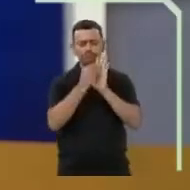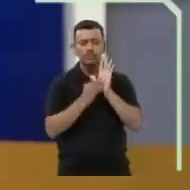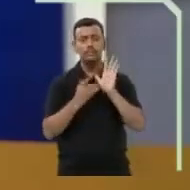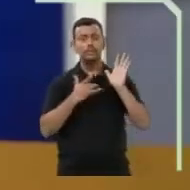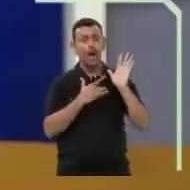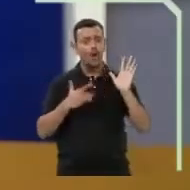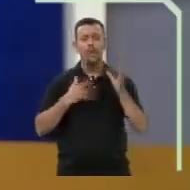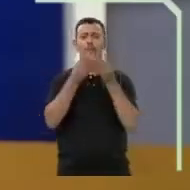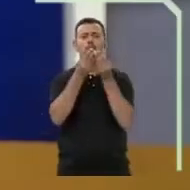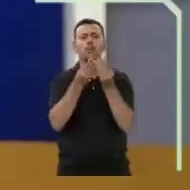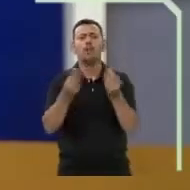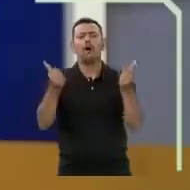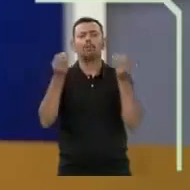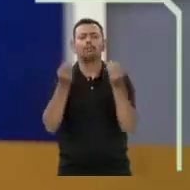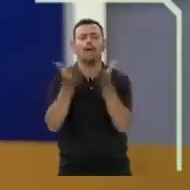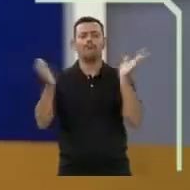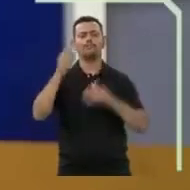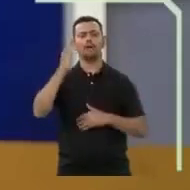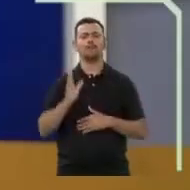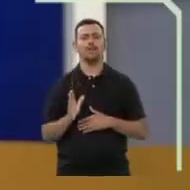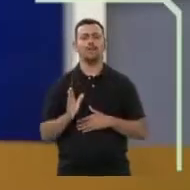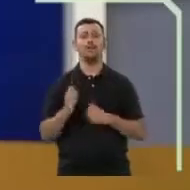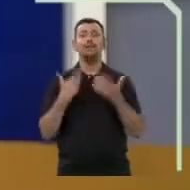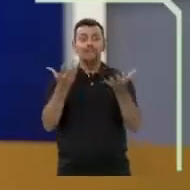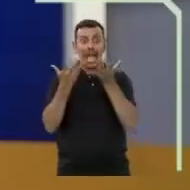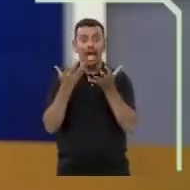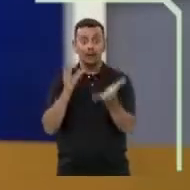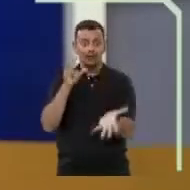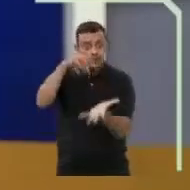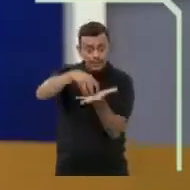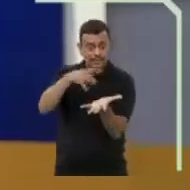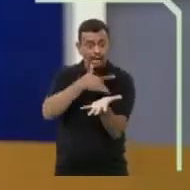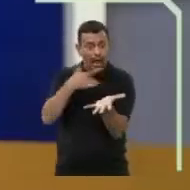e transformar o Sistema Único de Saúde